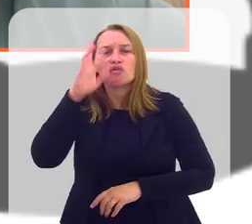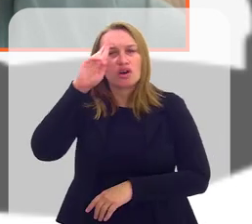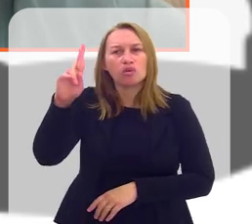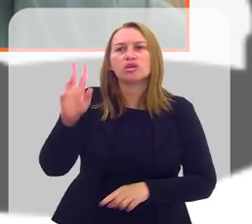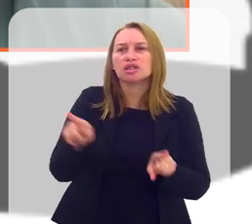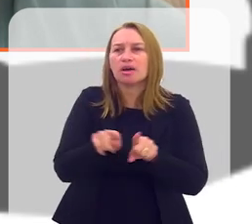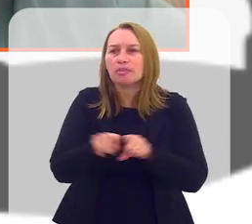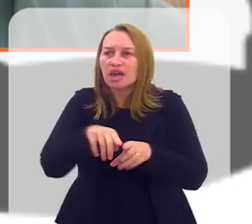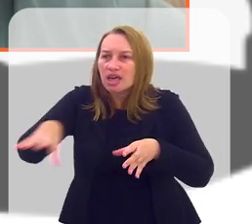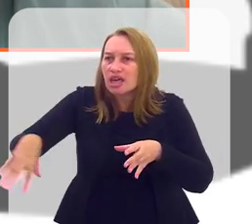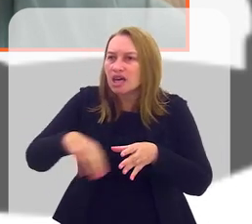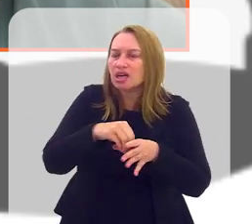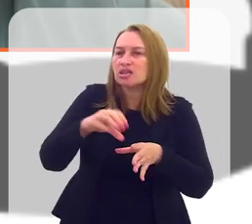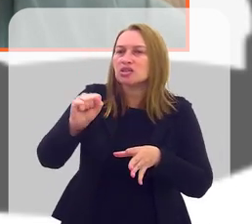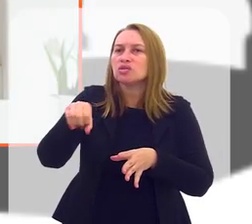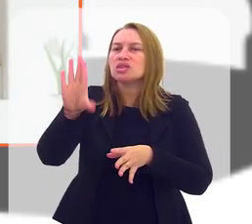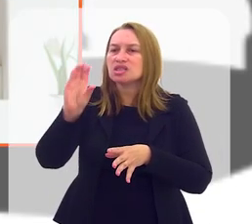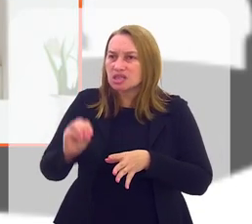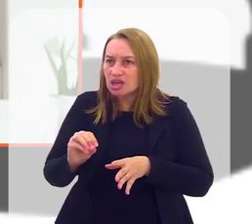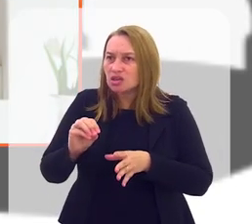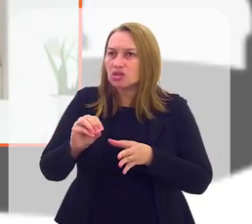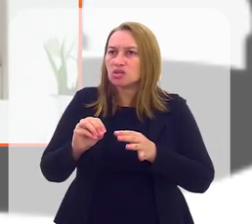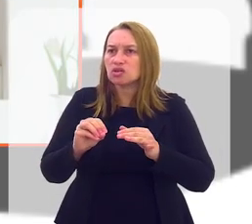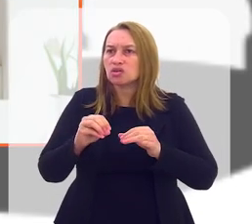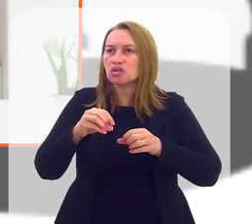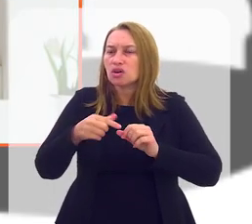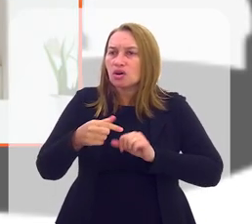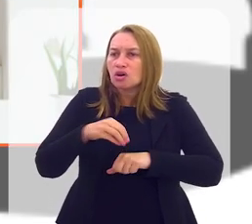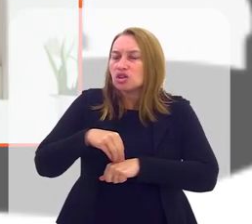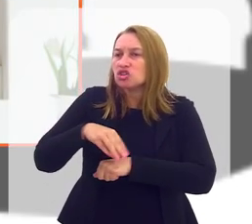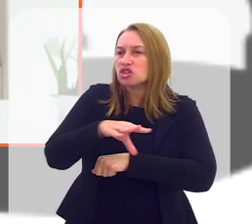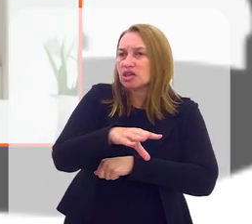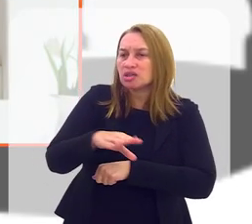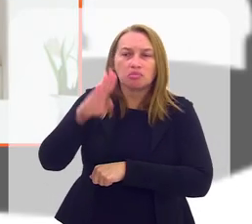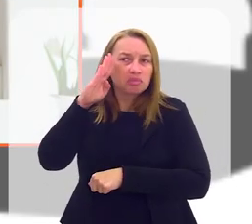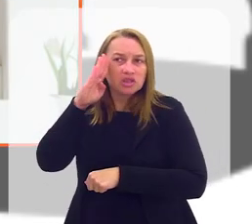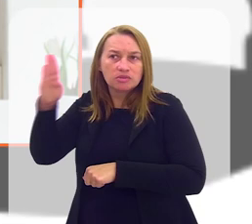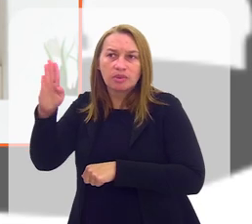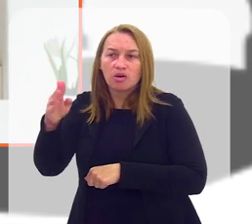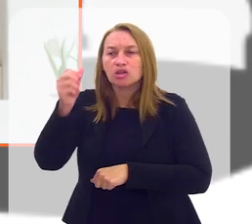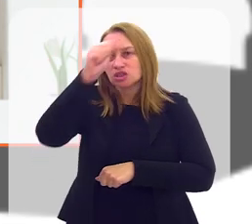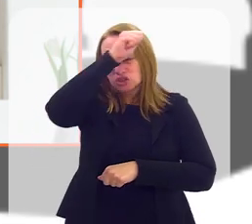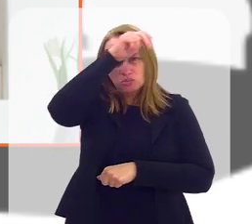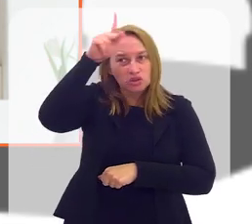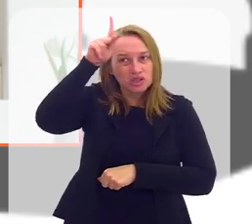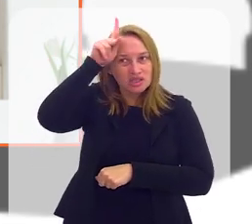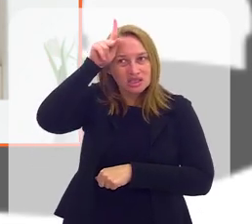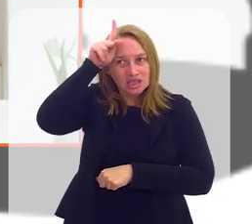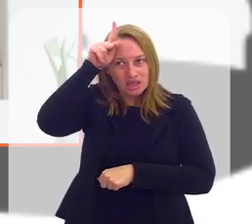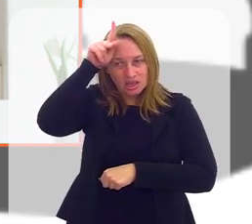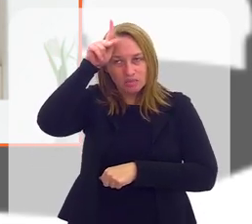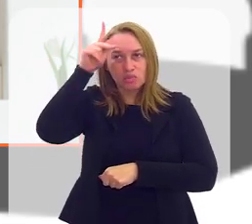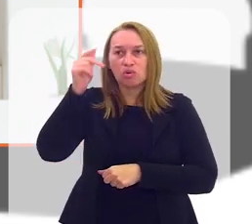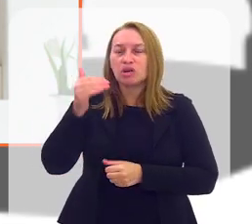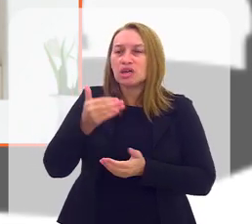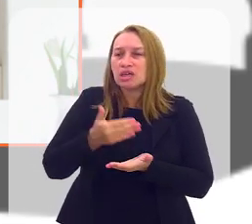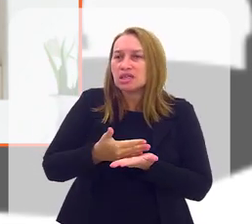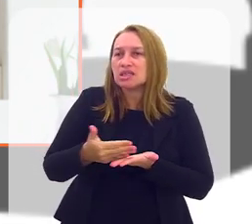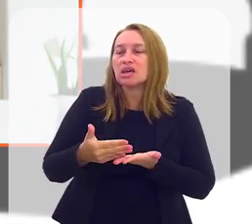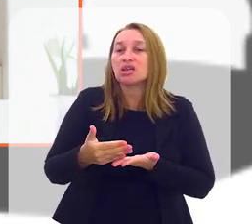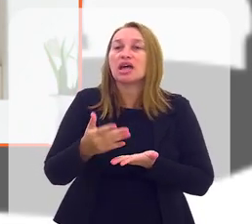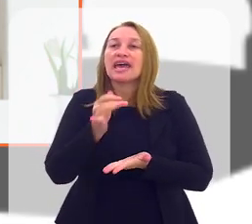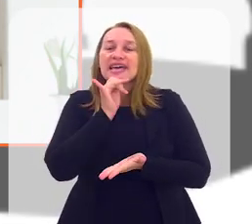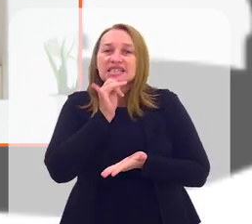senhor argumentou também que deve ser incluído no censo um indicador de risco de prioridade de atuação para municípios ainda em urbanização,